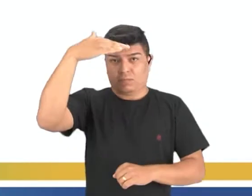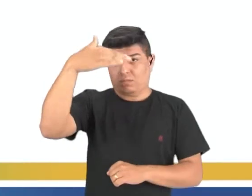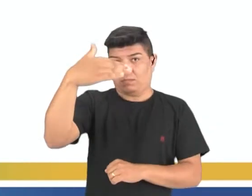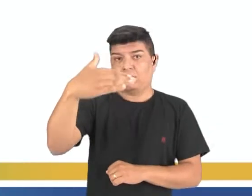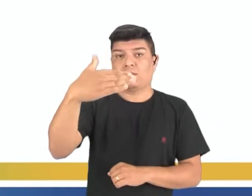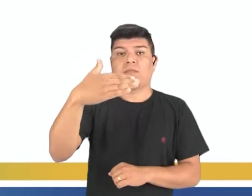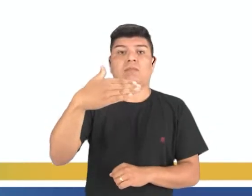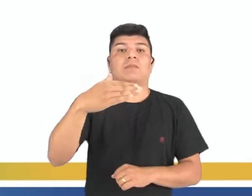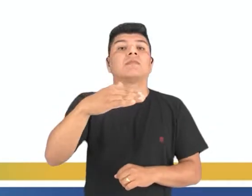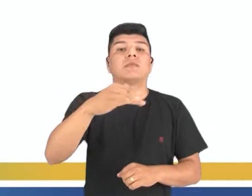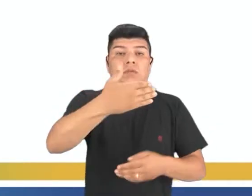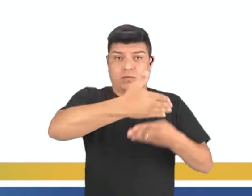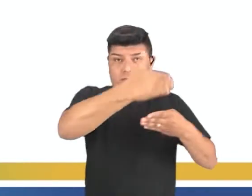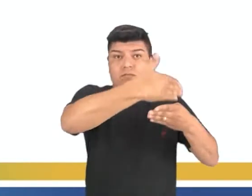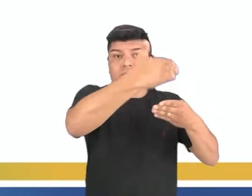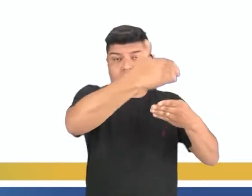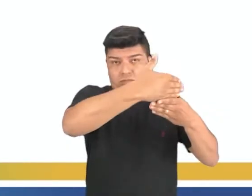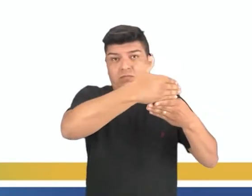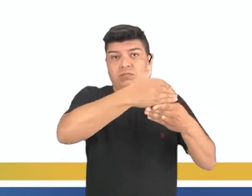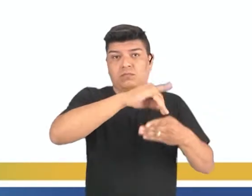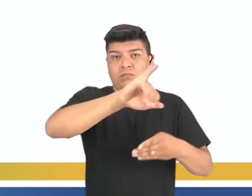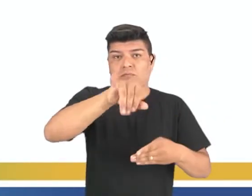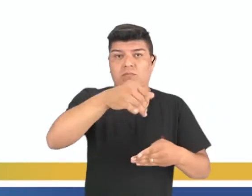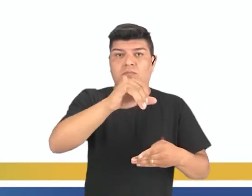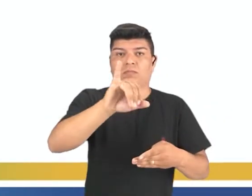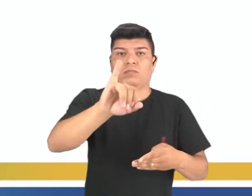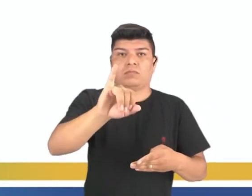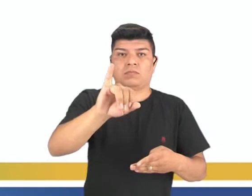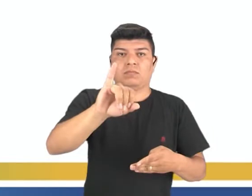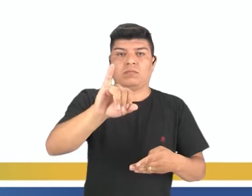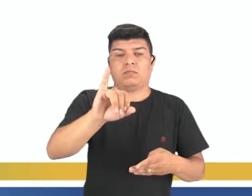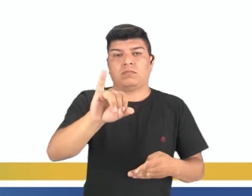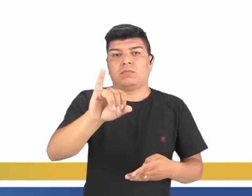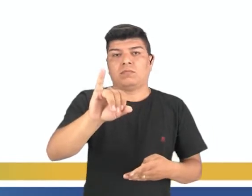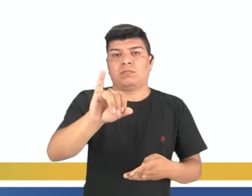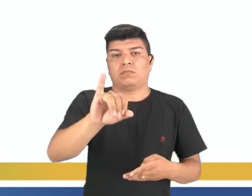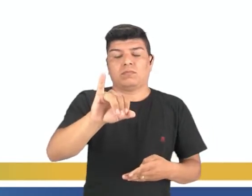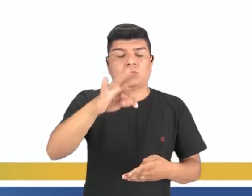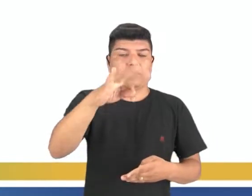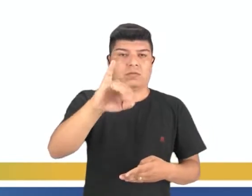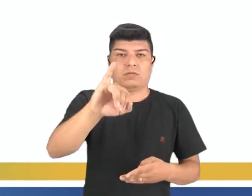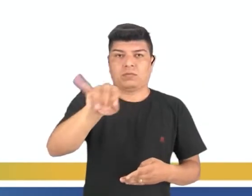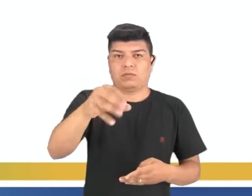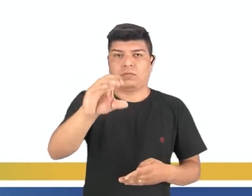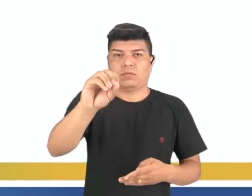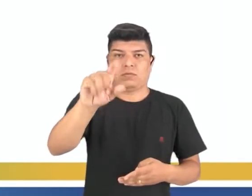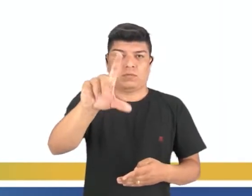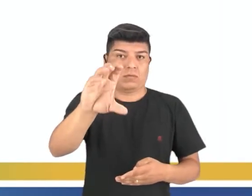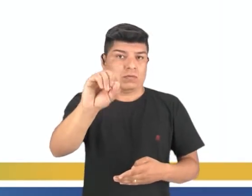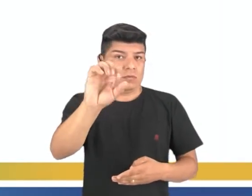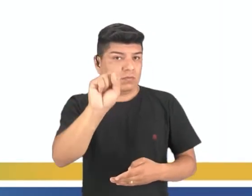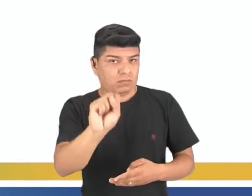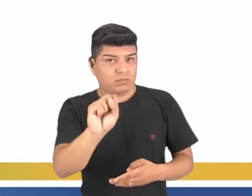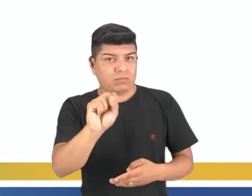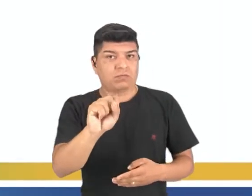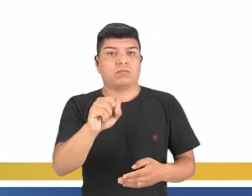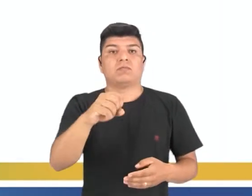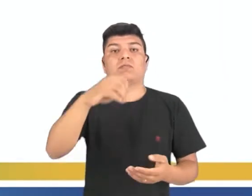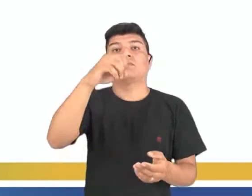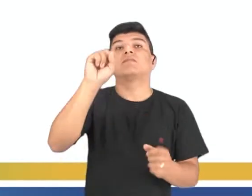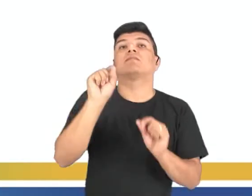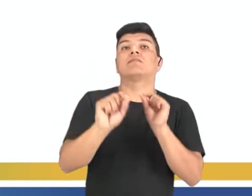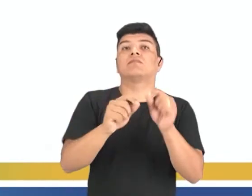já encontra-se carregado com 900 telhas, então restariam aí um total, né, de 1.500, que era o total que podia